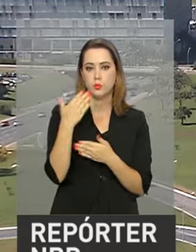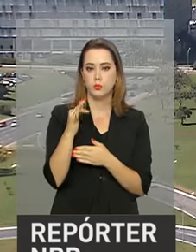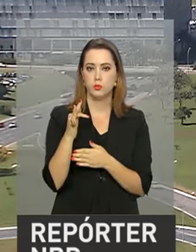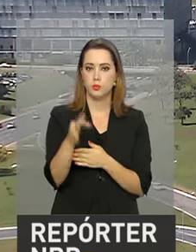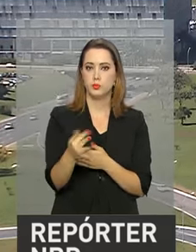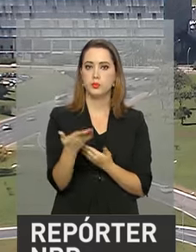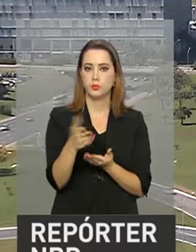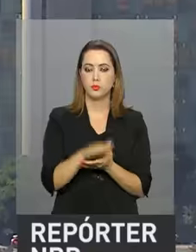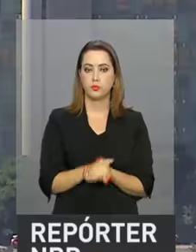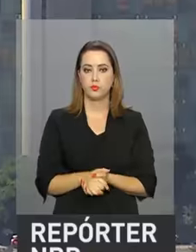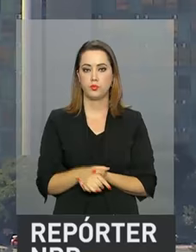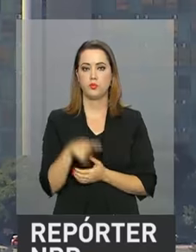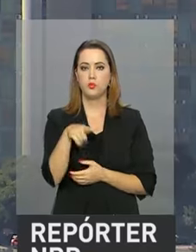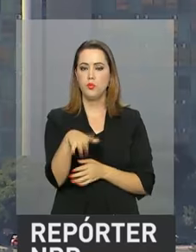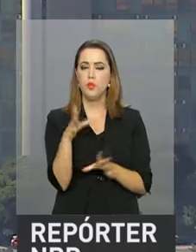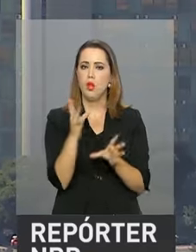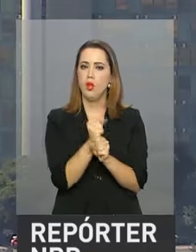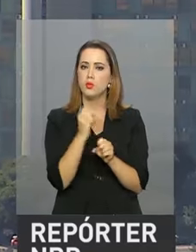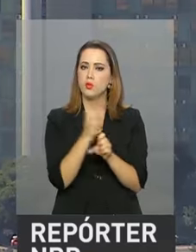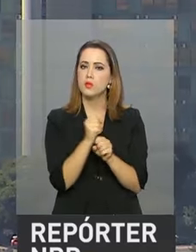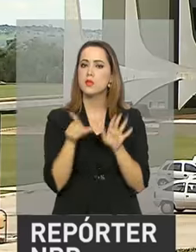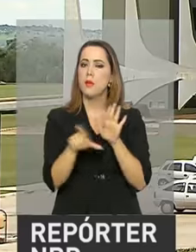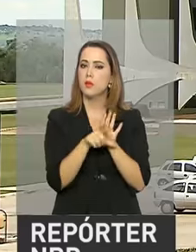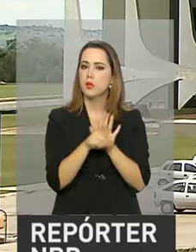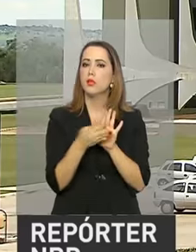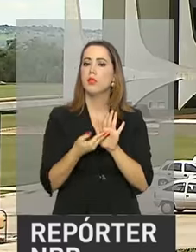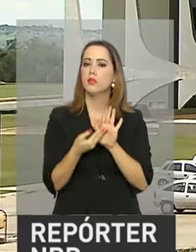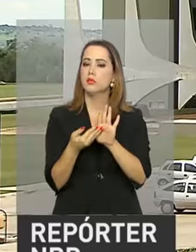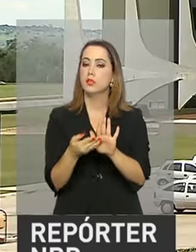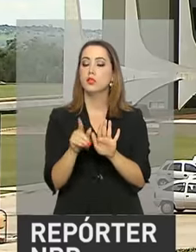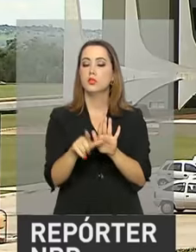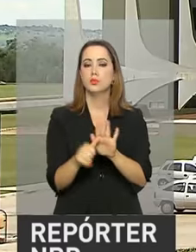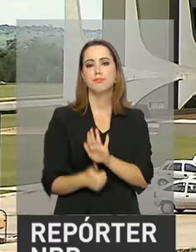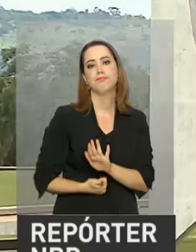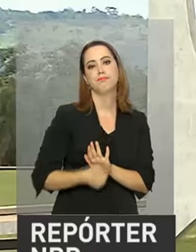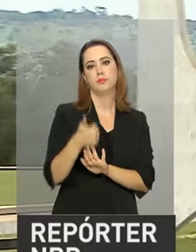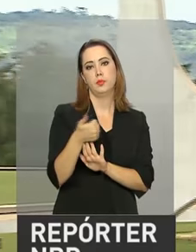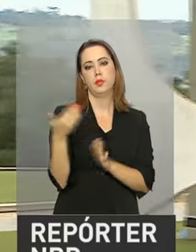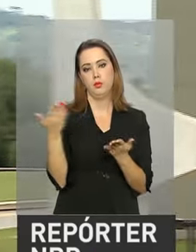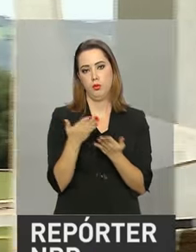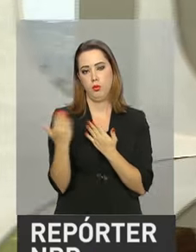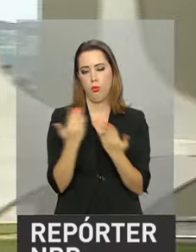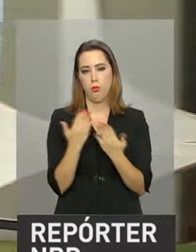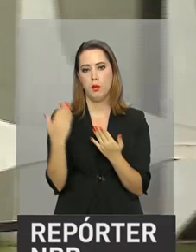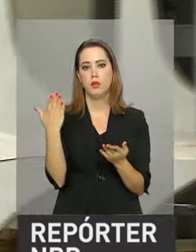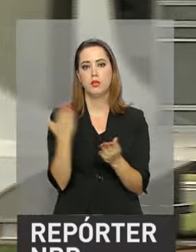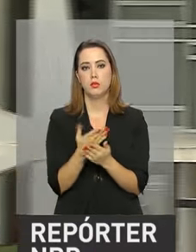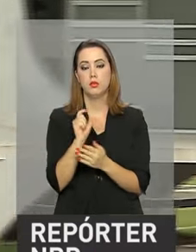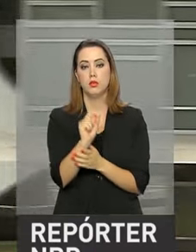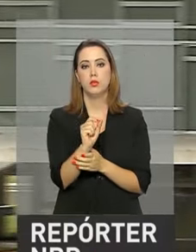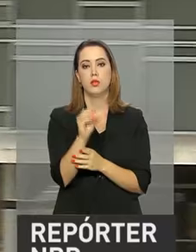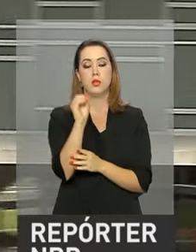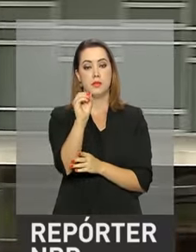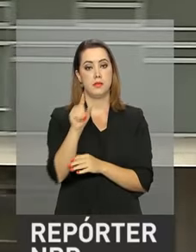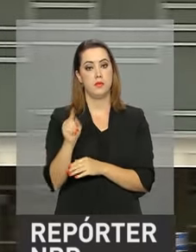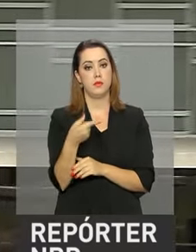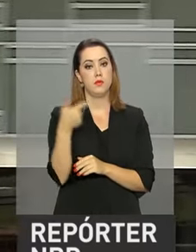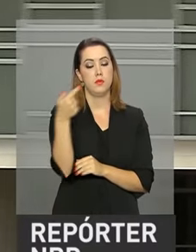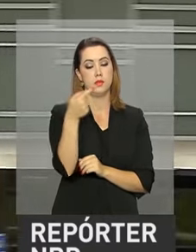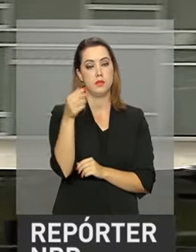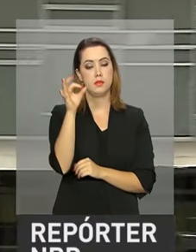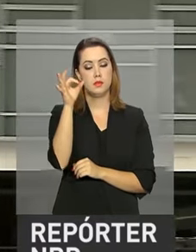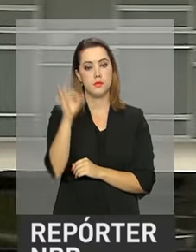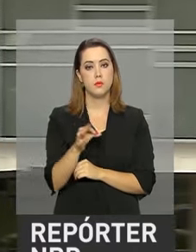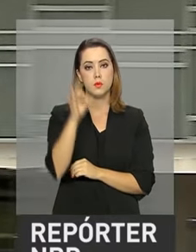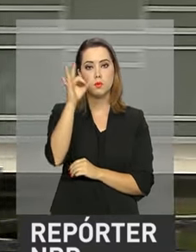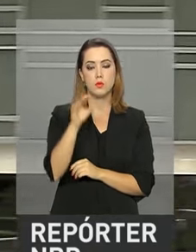de lei orçamentária para 2017, o governo prevê índices melhores para a economia, como uma redução de 0,7% no déficit